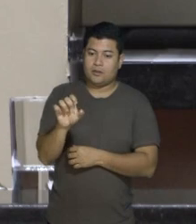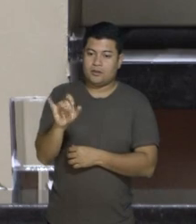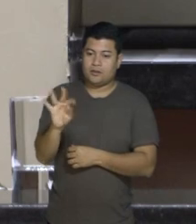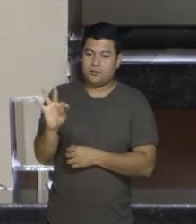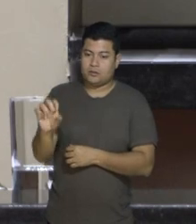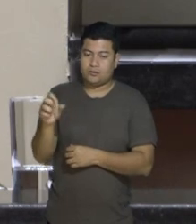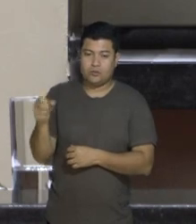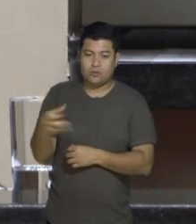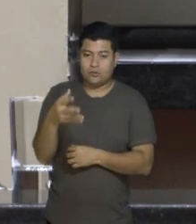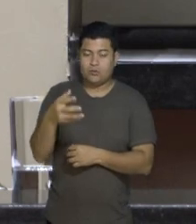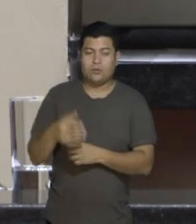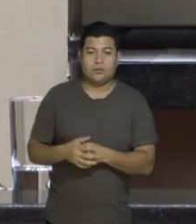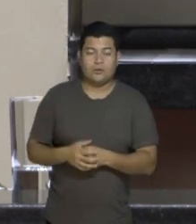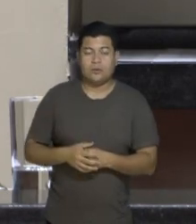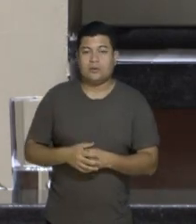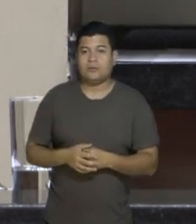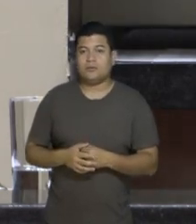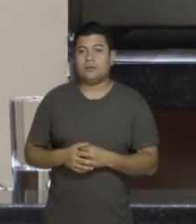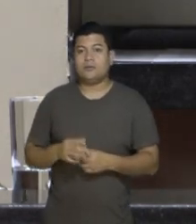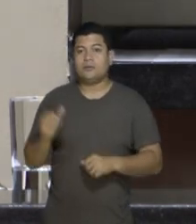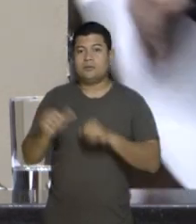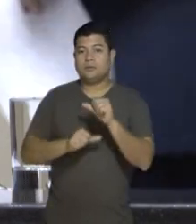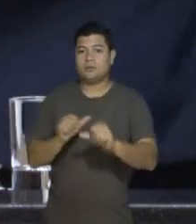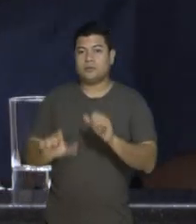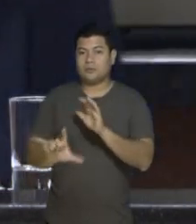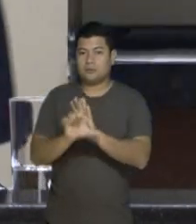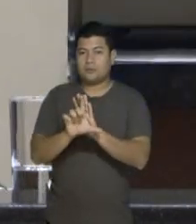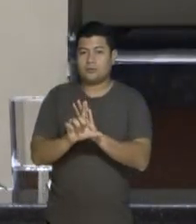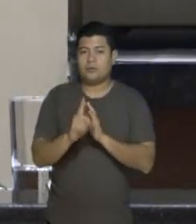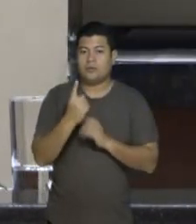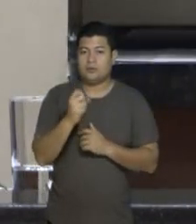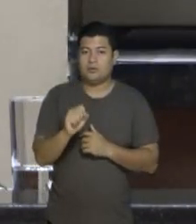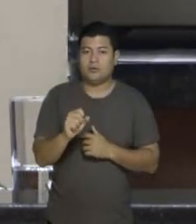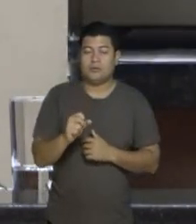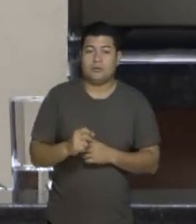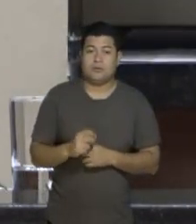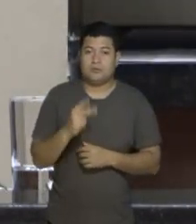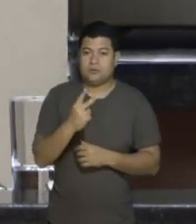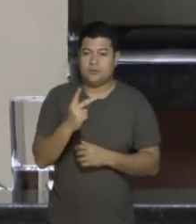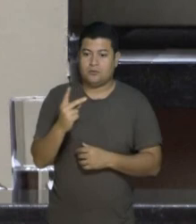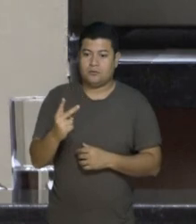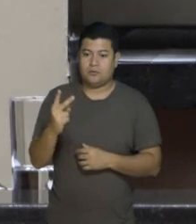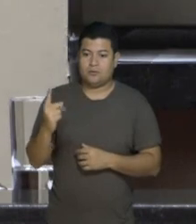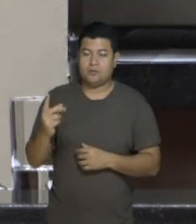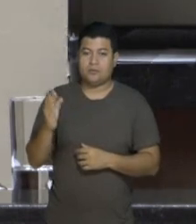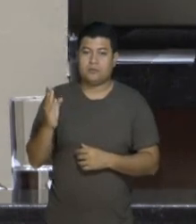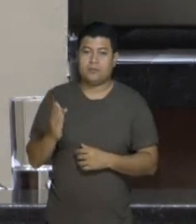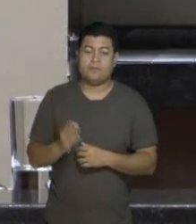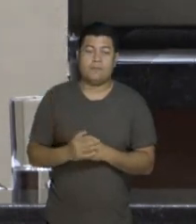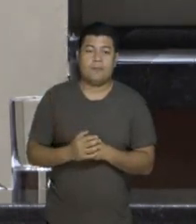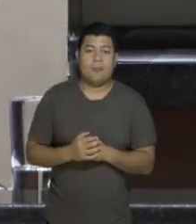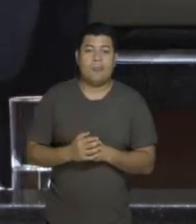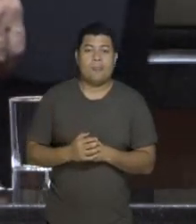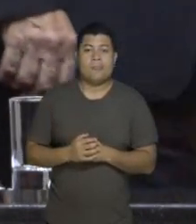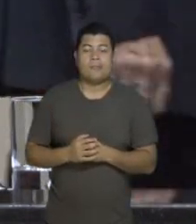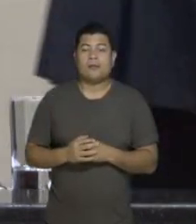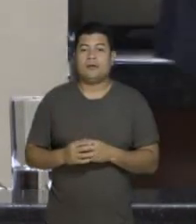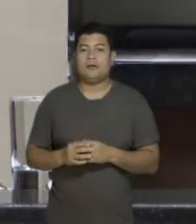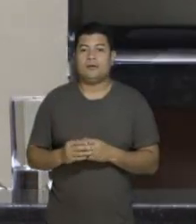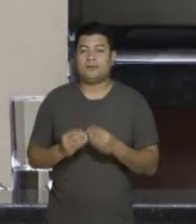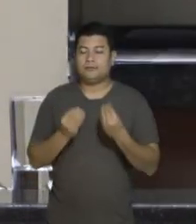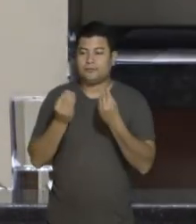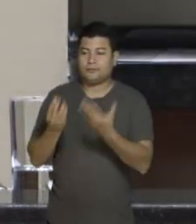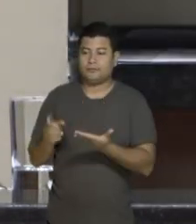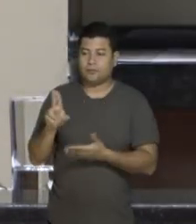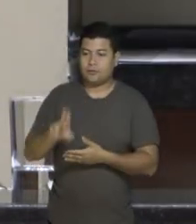o anexo único da Lei número 18.278/2021, que consolida os atos normativos que concede o título de utilidade pública estadual no âmbito do Estado de